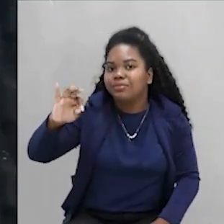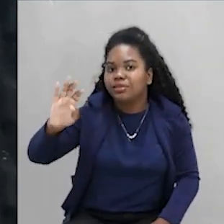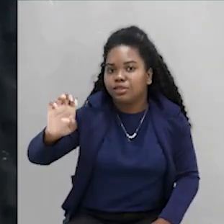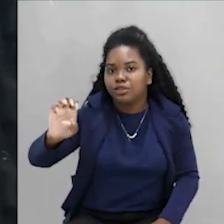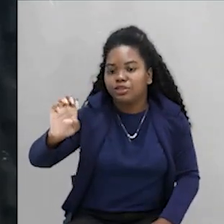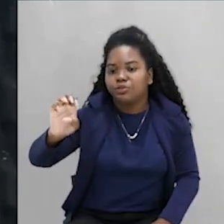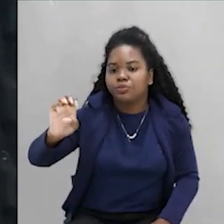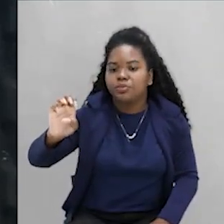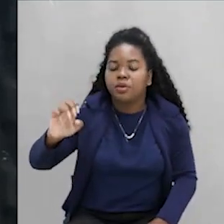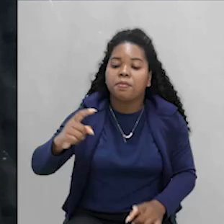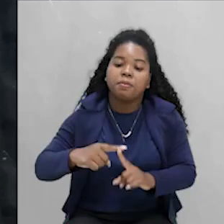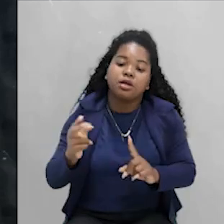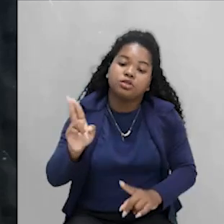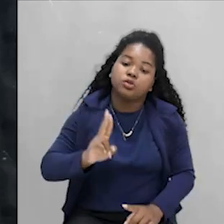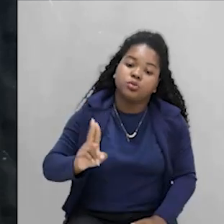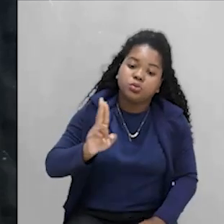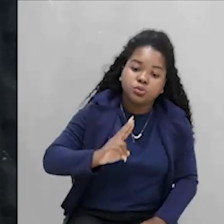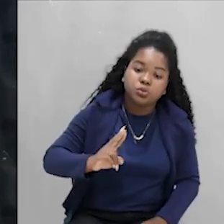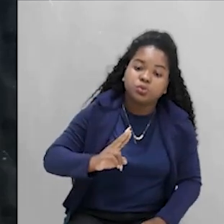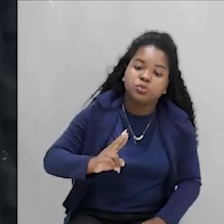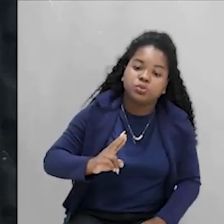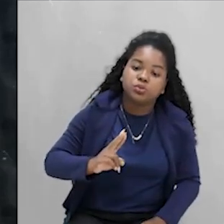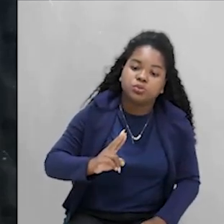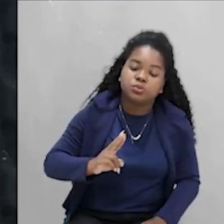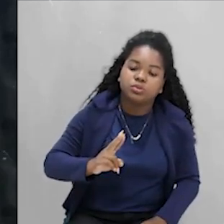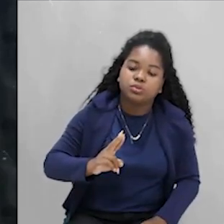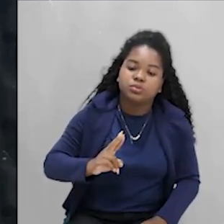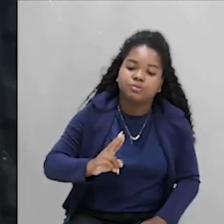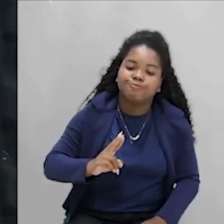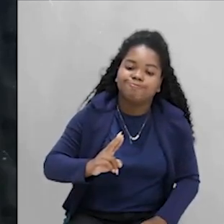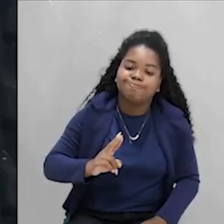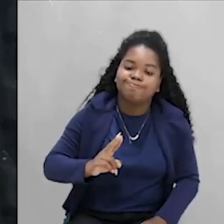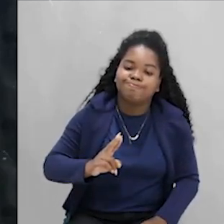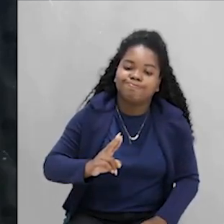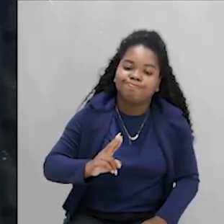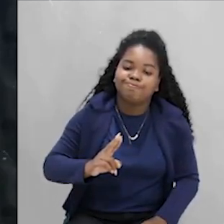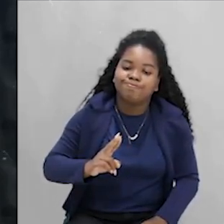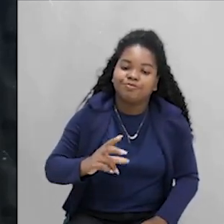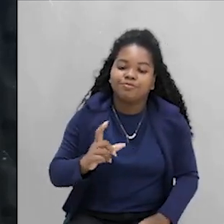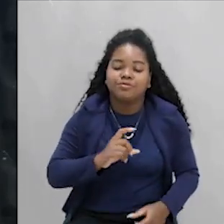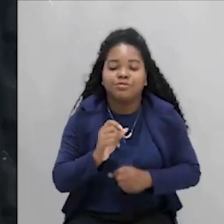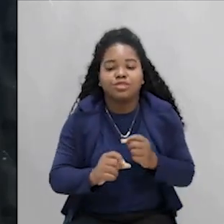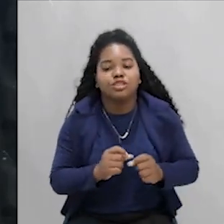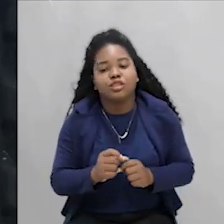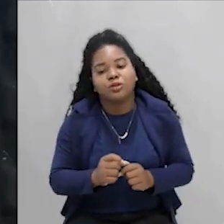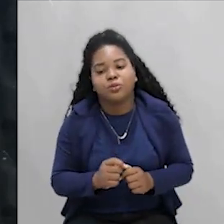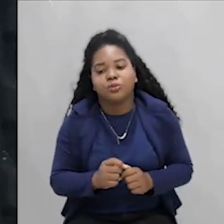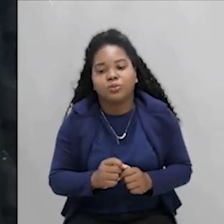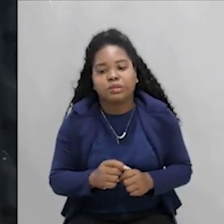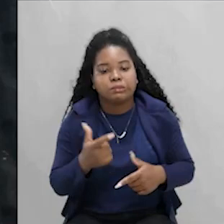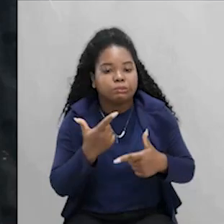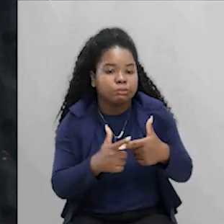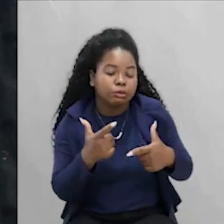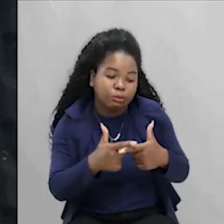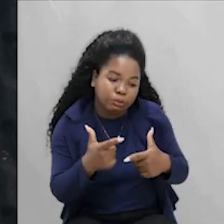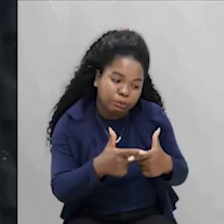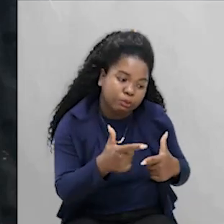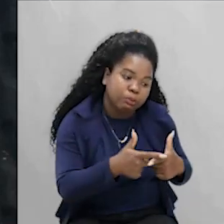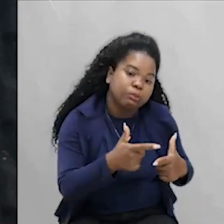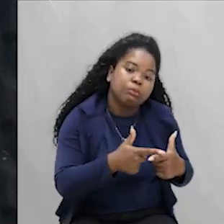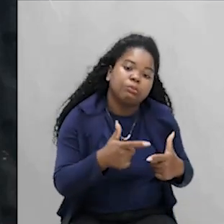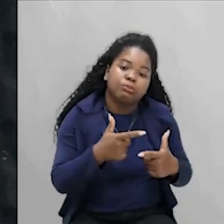só que o uso dessa Dinamite como fins bélicos né isso gerou uma grande depressão para o